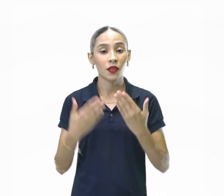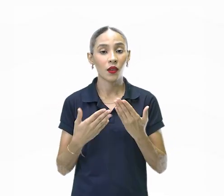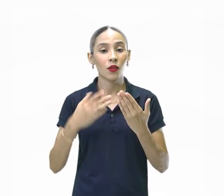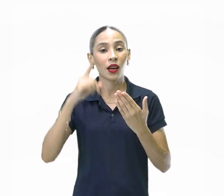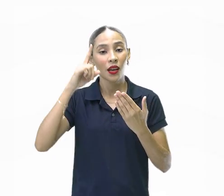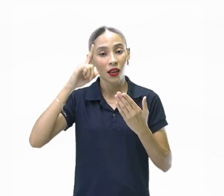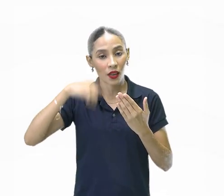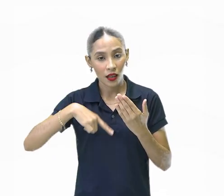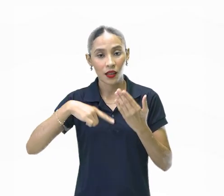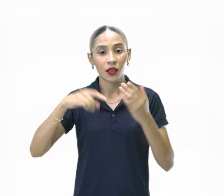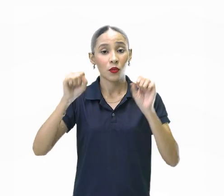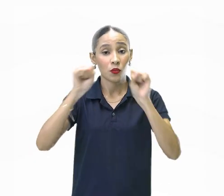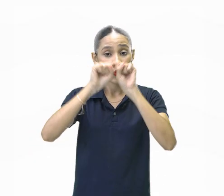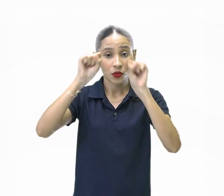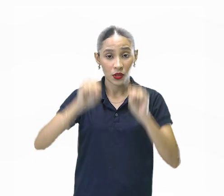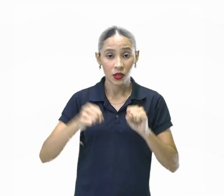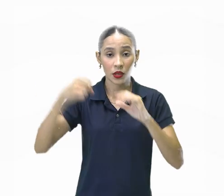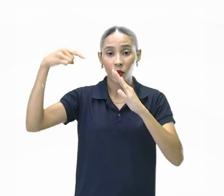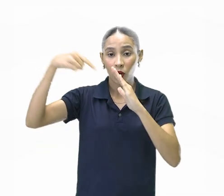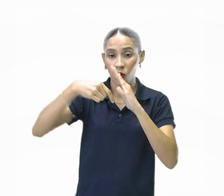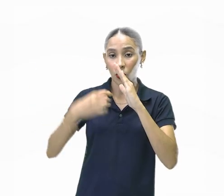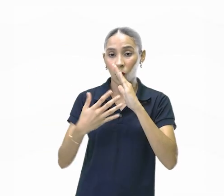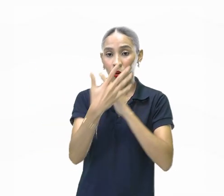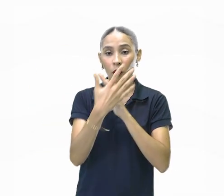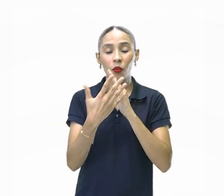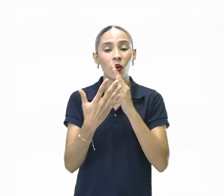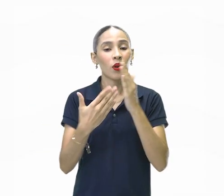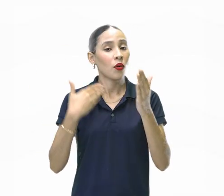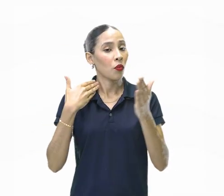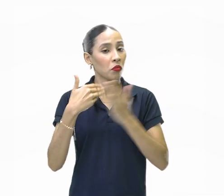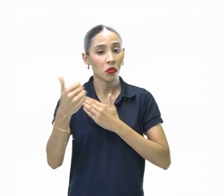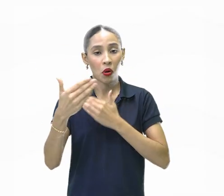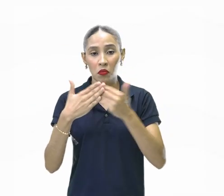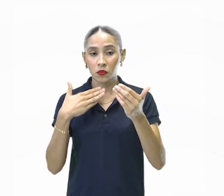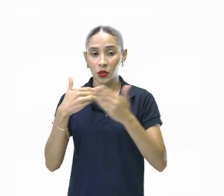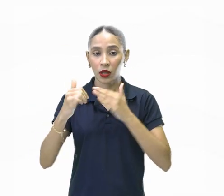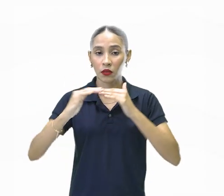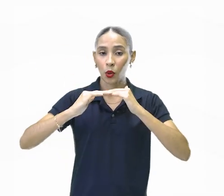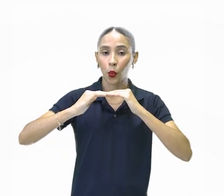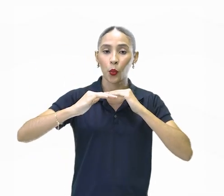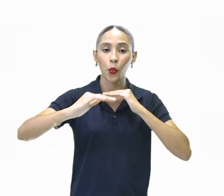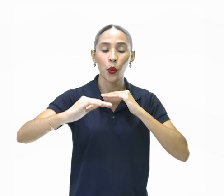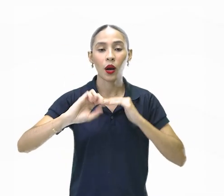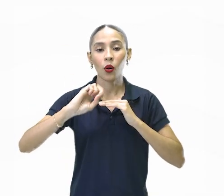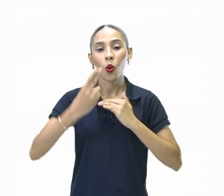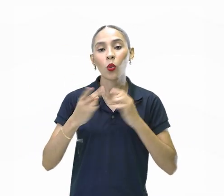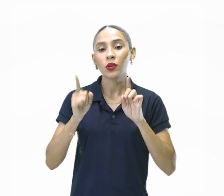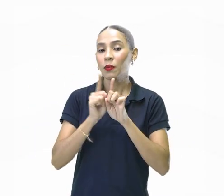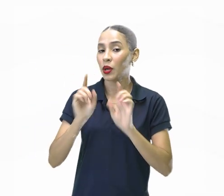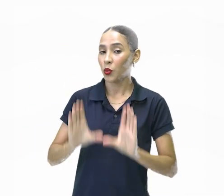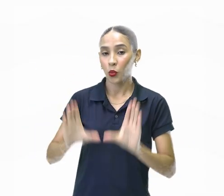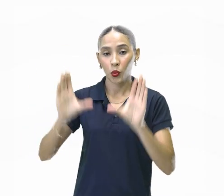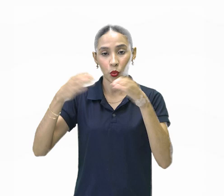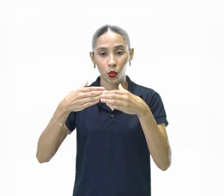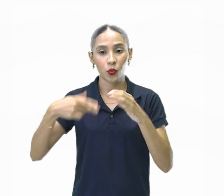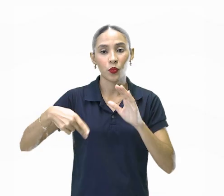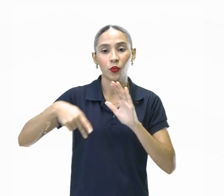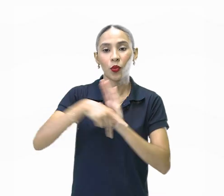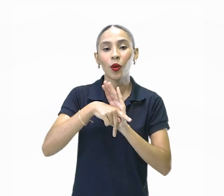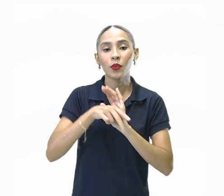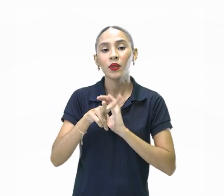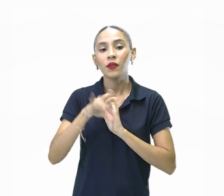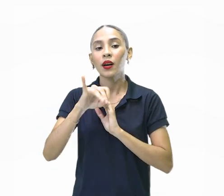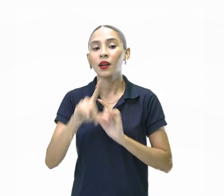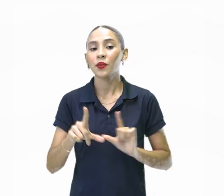sistema óptico como sendo qualquer superfície ou um conjunto delas